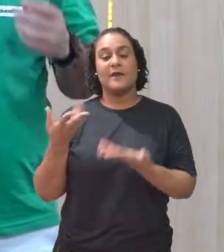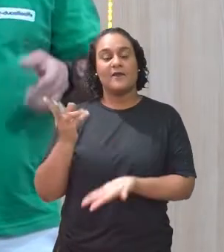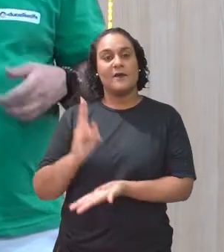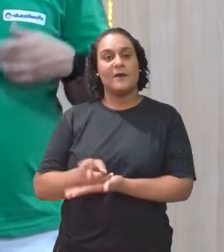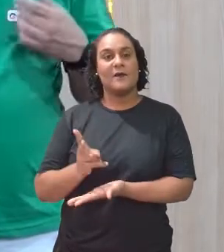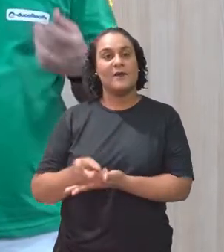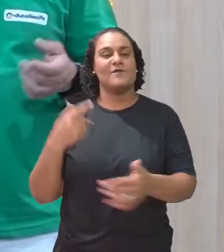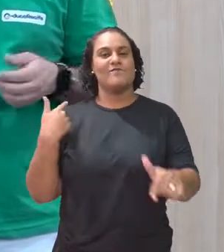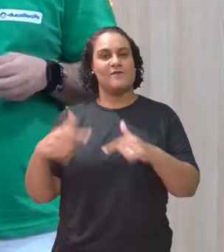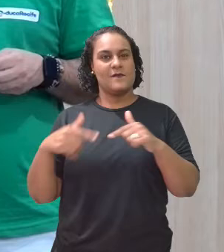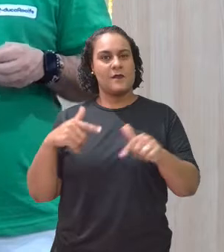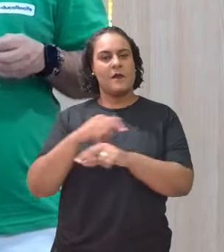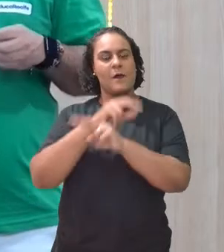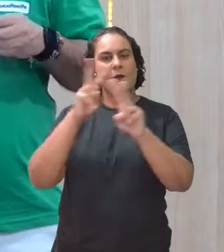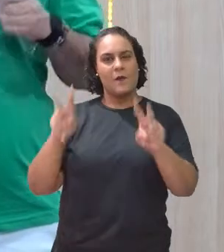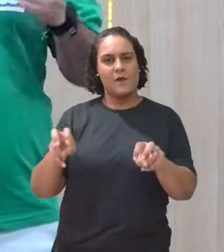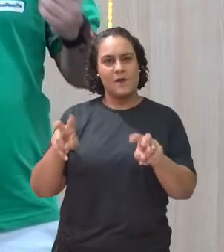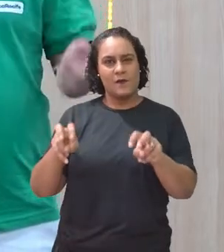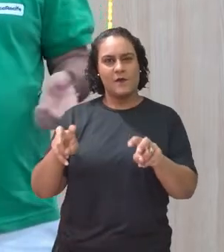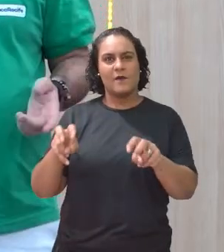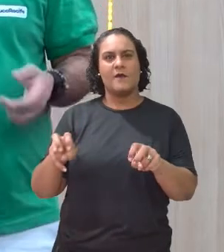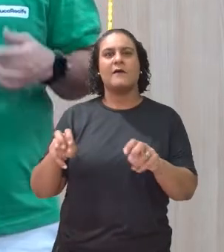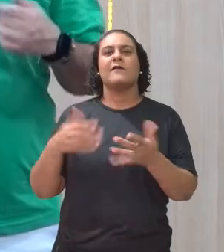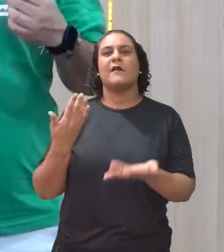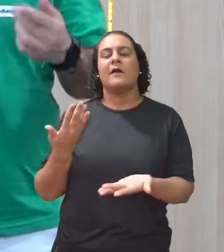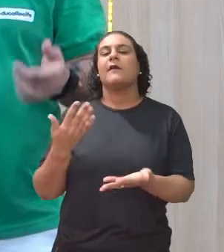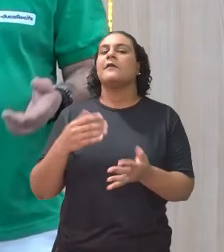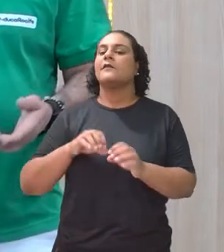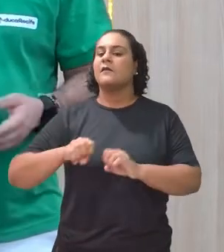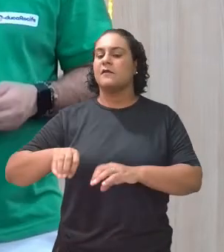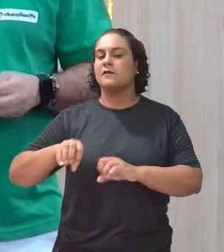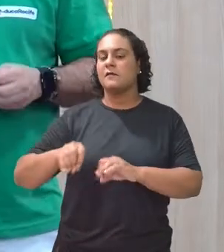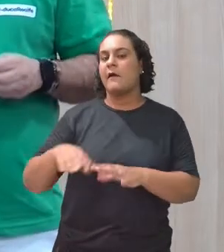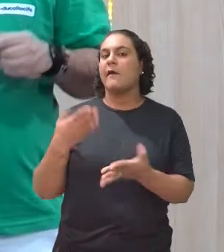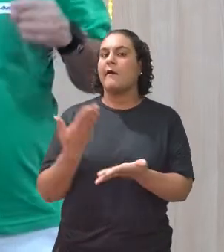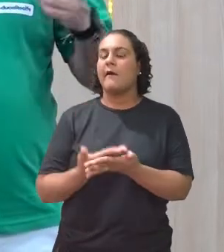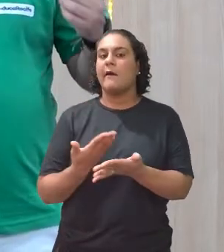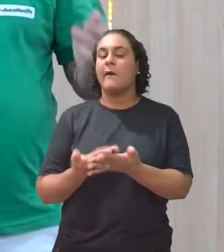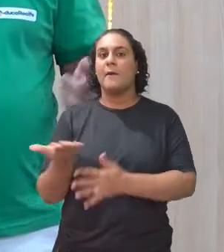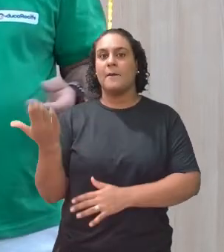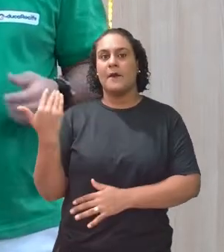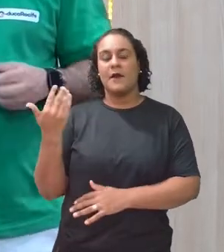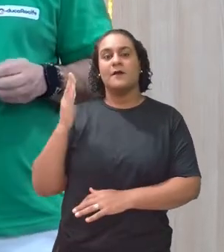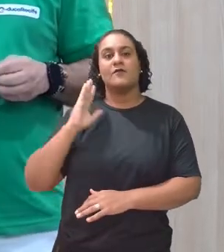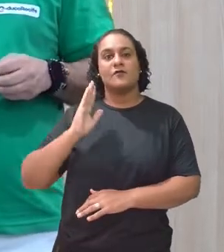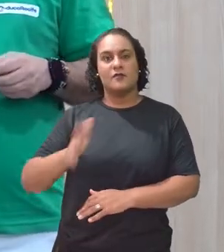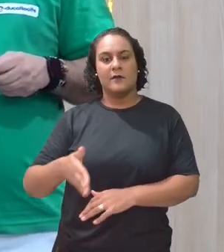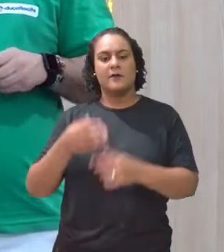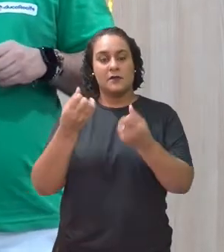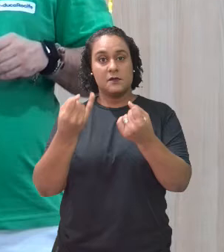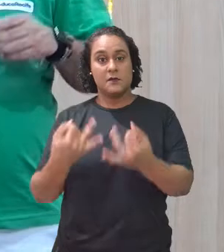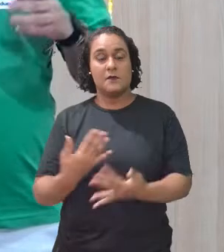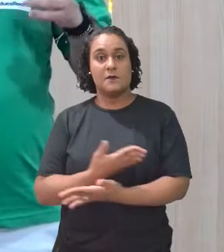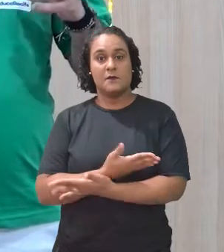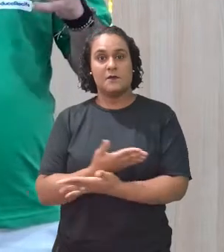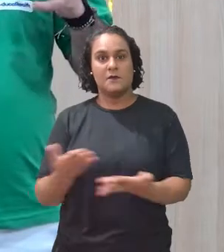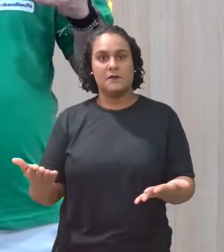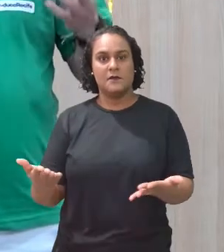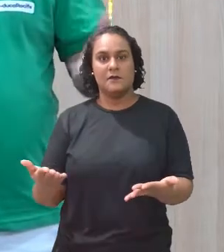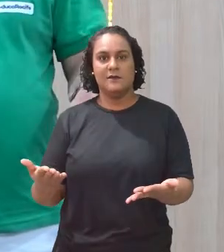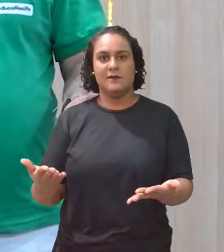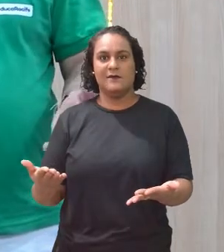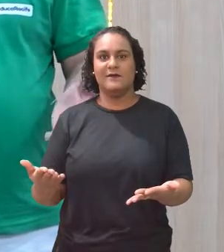continuar trabalhando a temática que a gente vem desenvolvendo nas aulas passadas. A gente tem falado para vocês, né, sobre